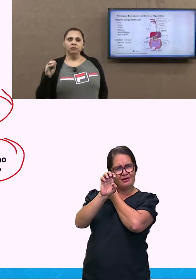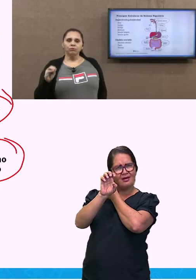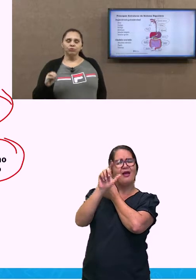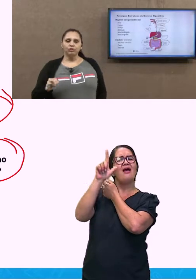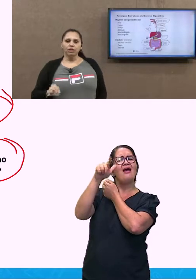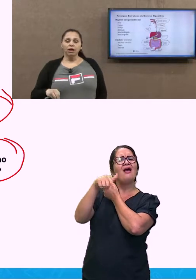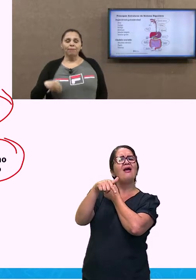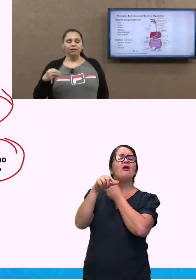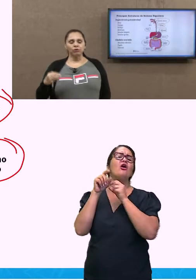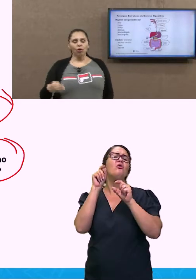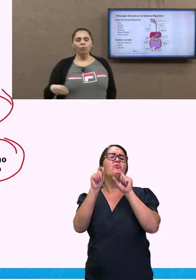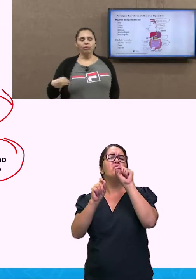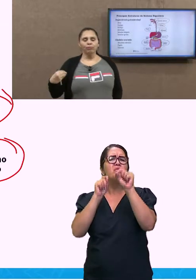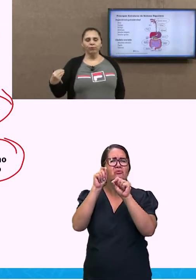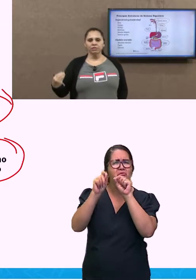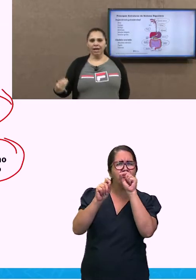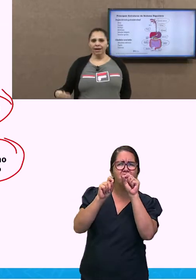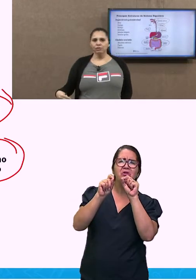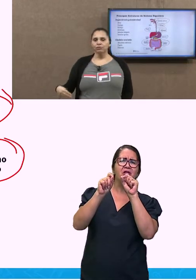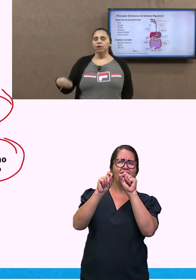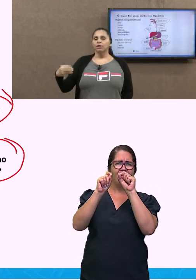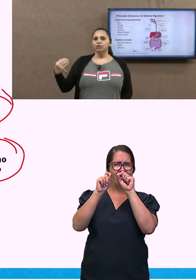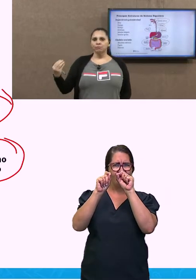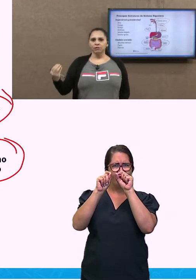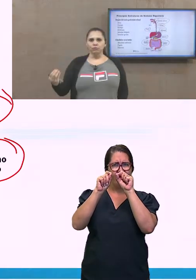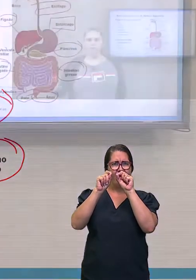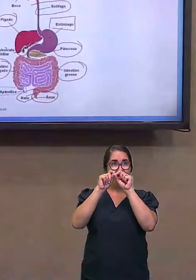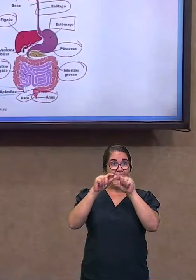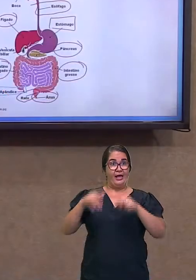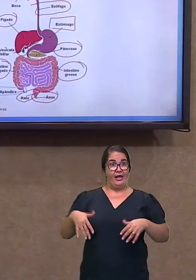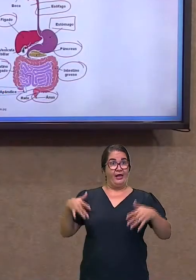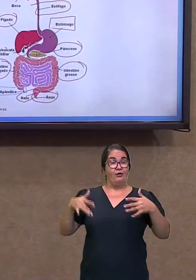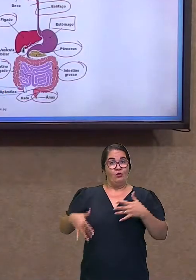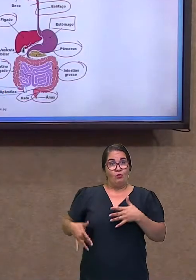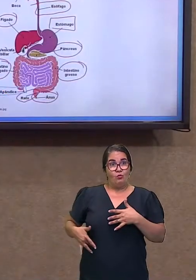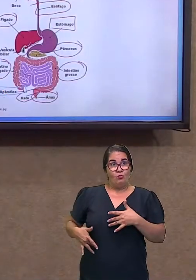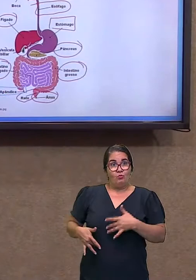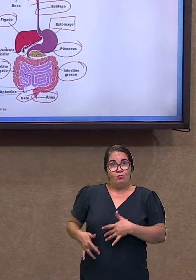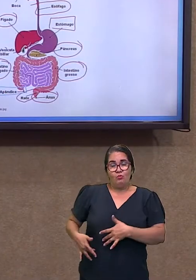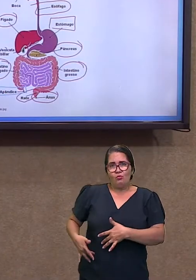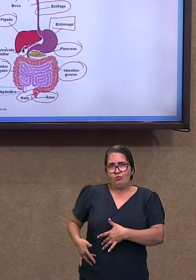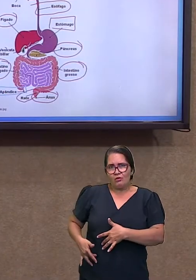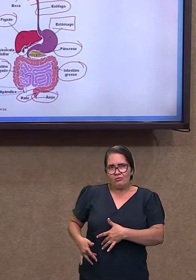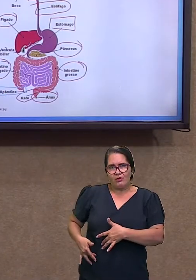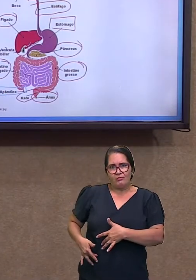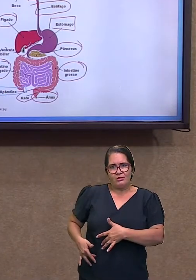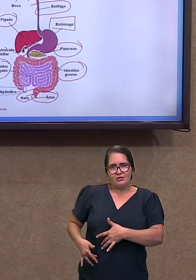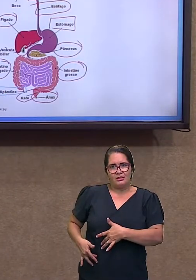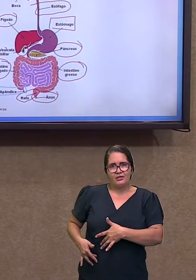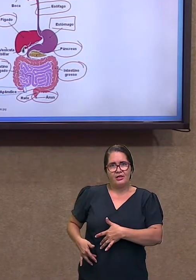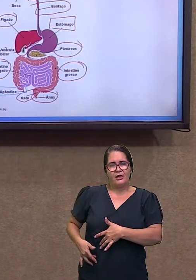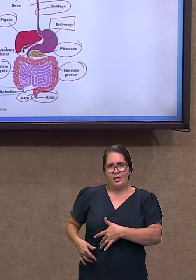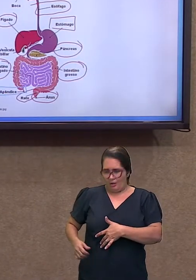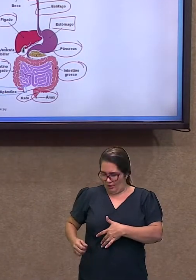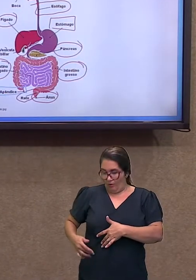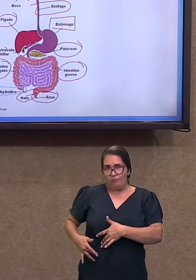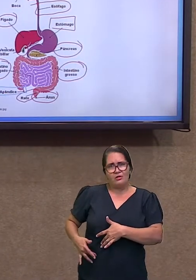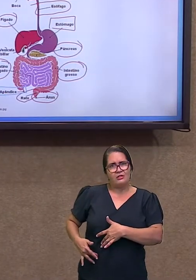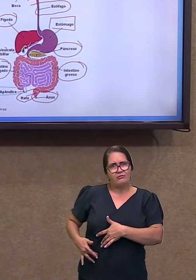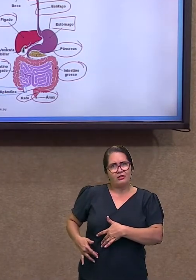uma cirurgia, passou por um processo de uma cirurgia devido a uma infecção no apêndice,